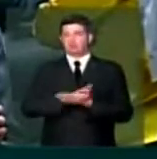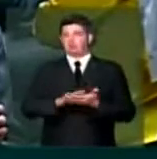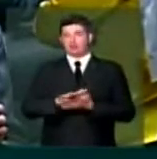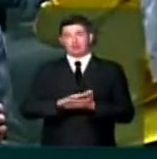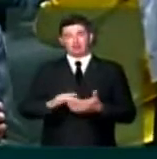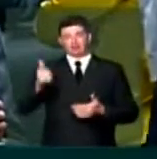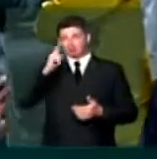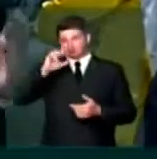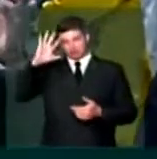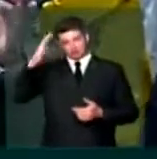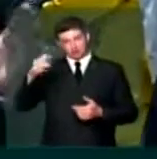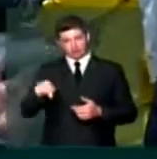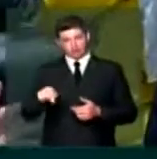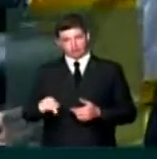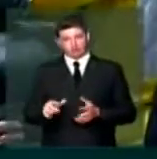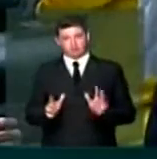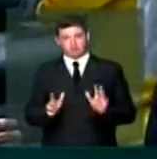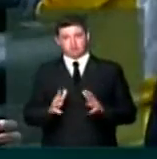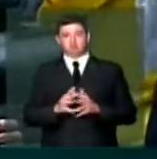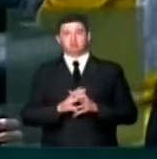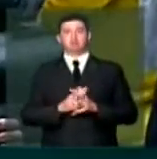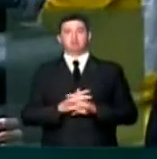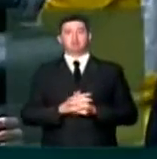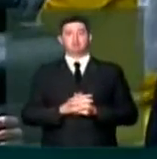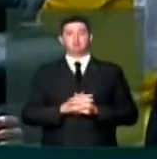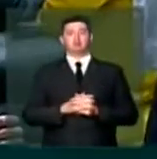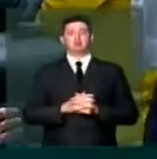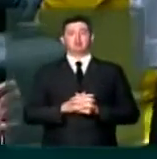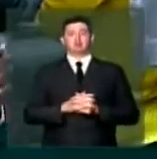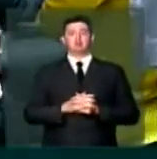entendimento. Não ajudou no entendimento.